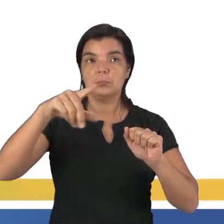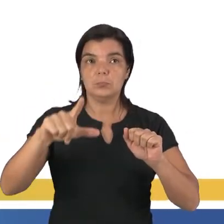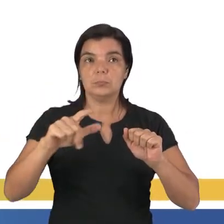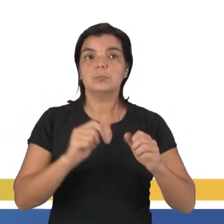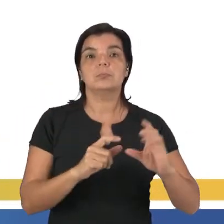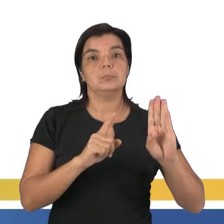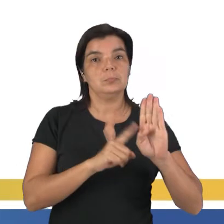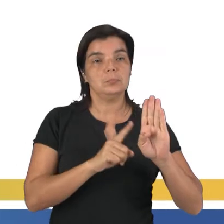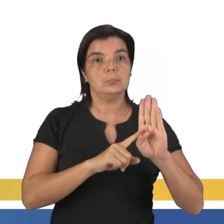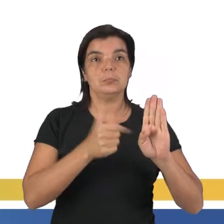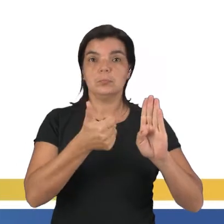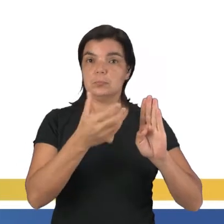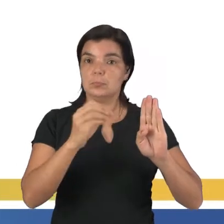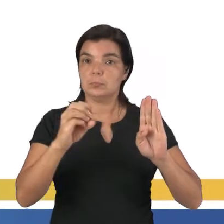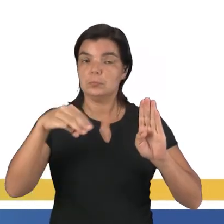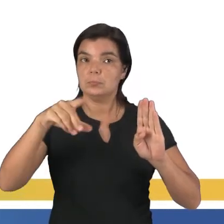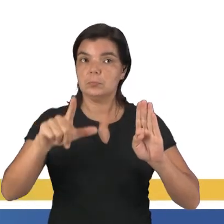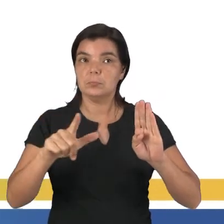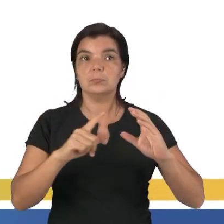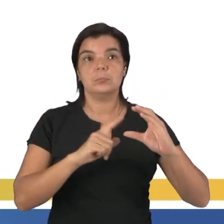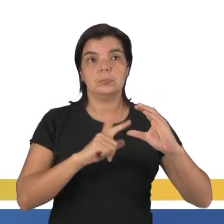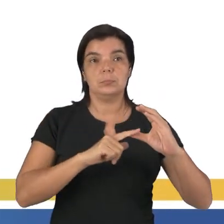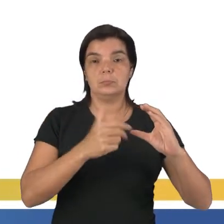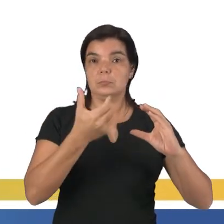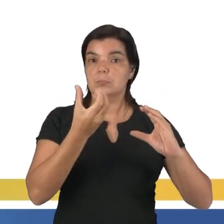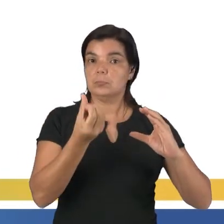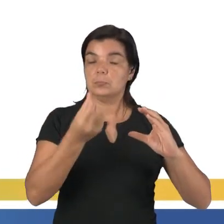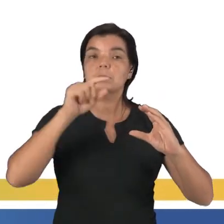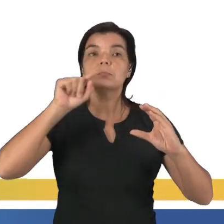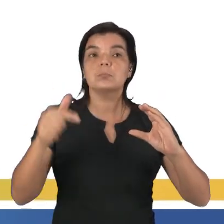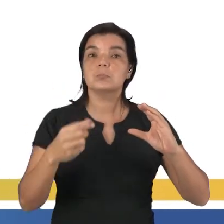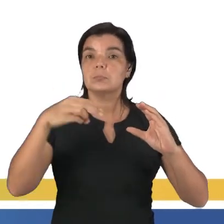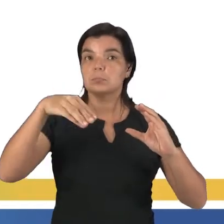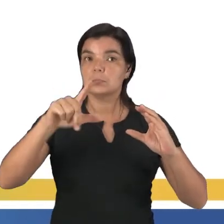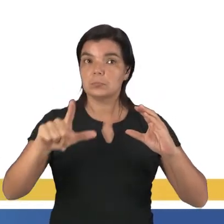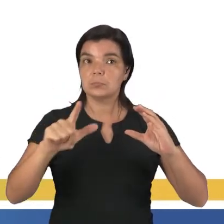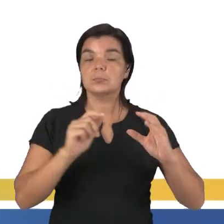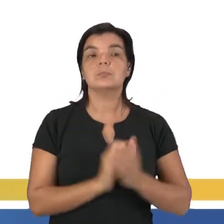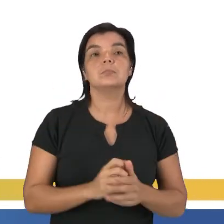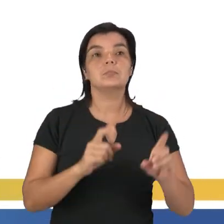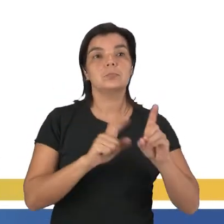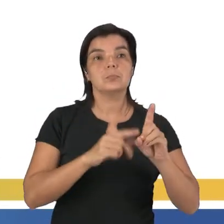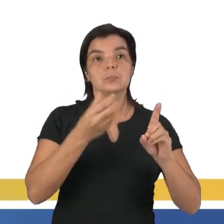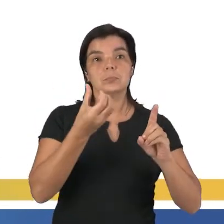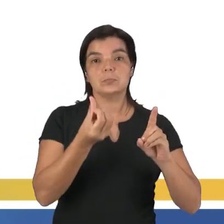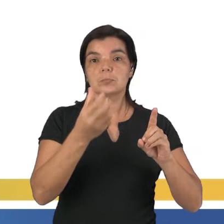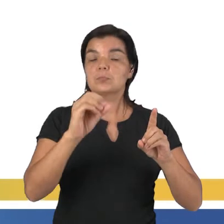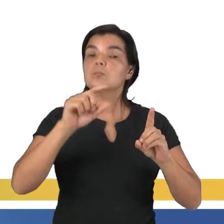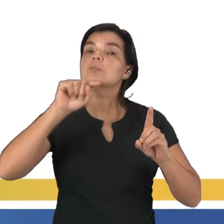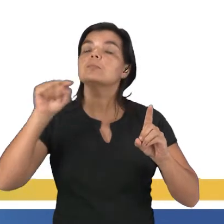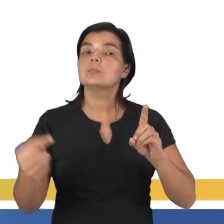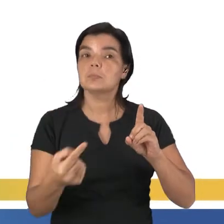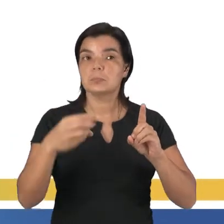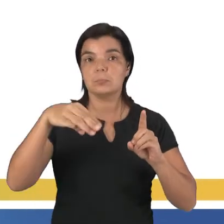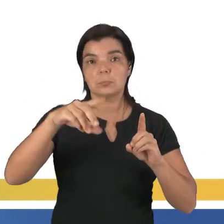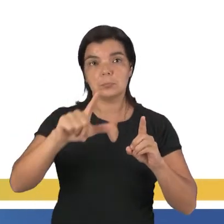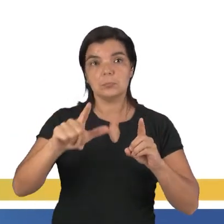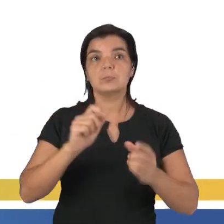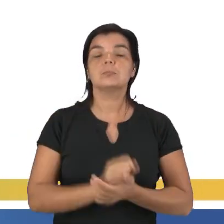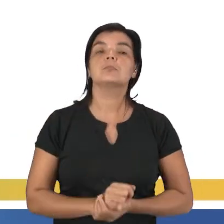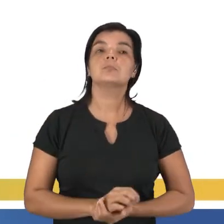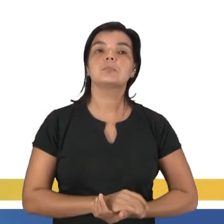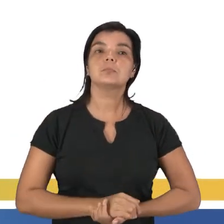60 ml, letra B, 600 ml, ou letra C, 6.000 ou 60.000, como nós temos a opção C e